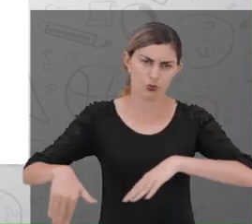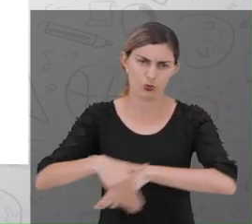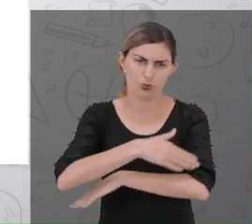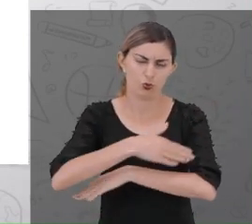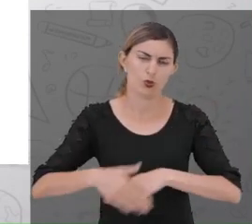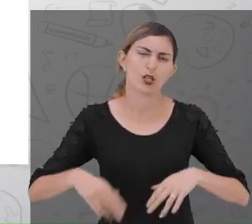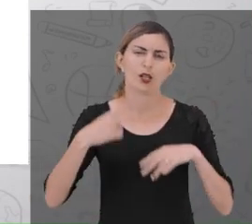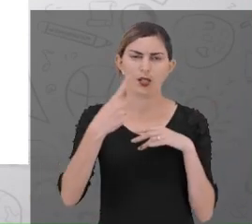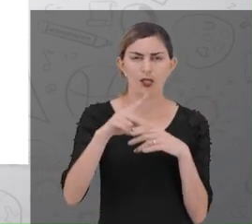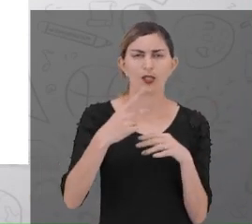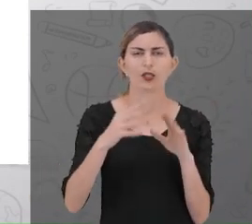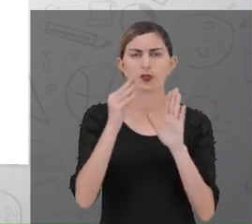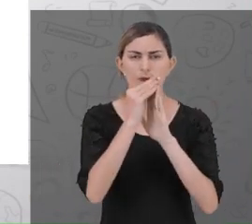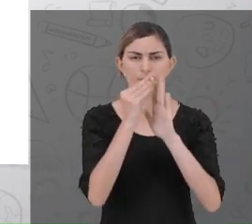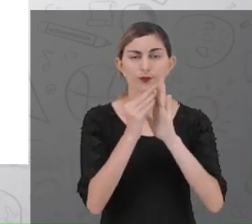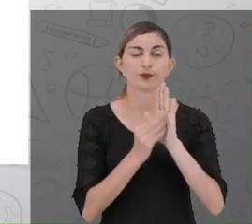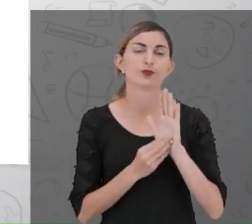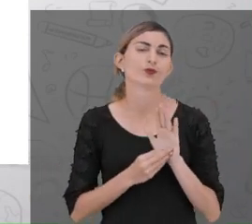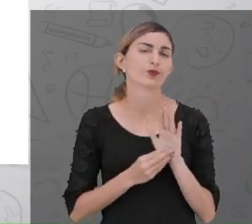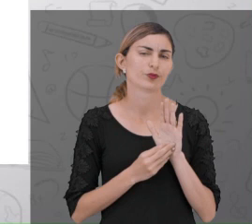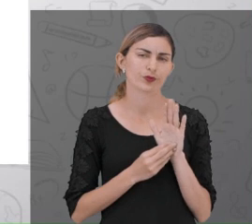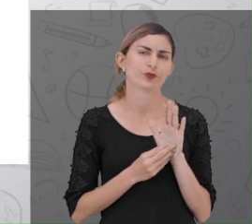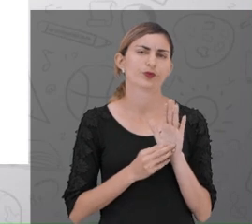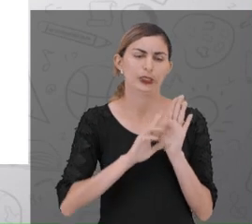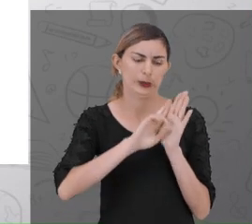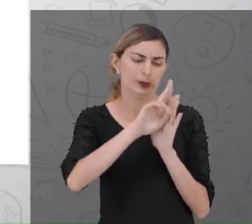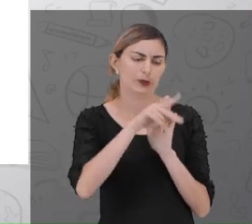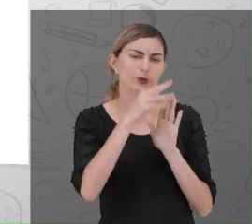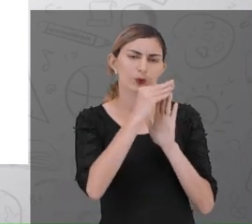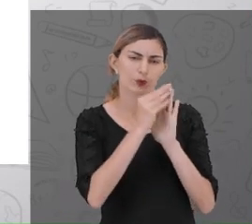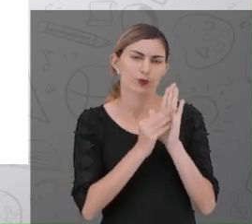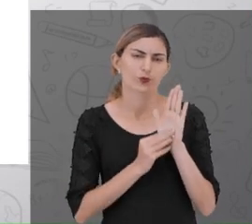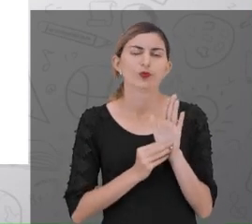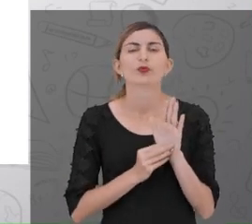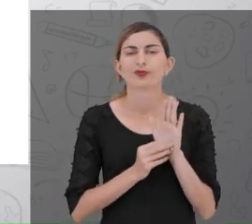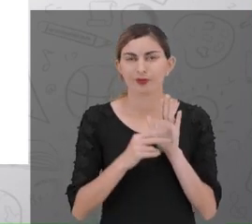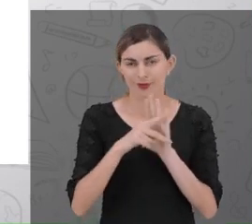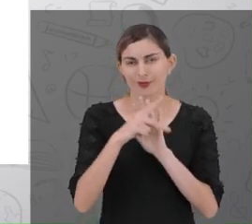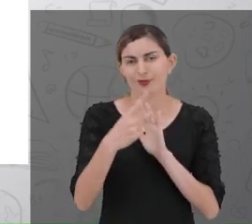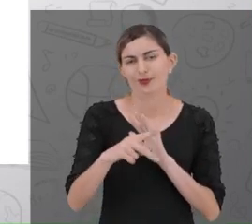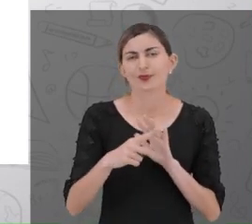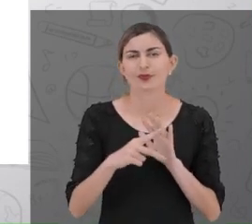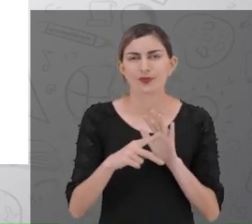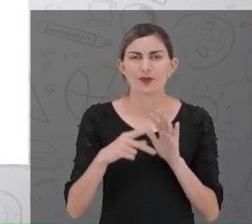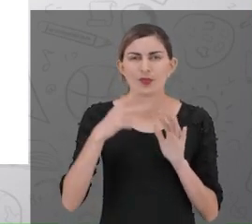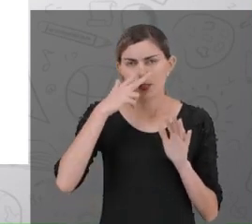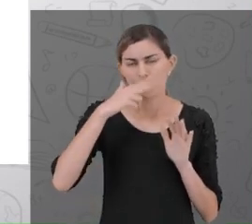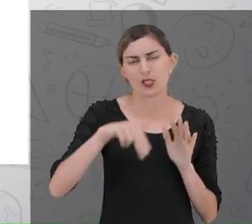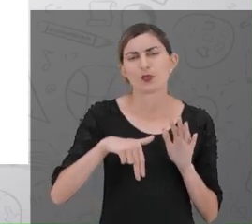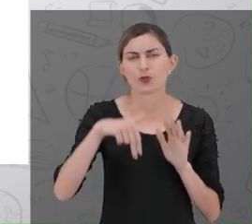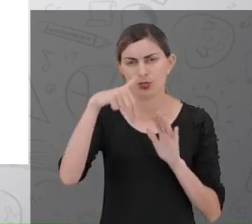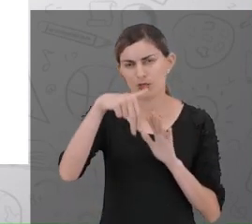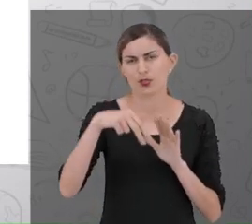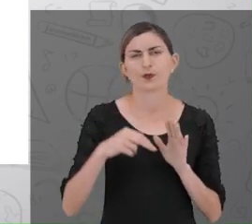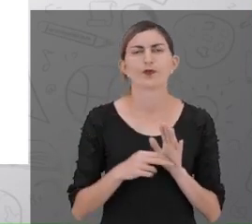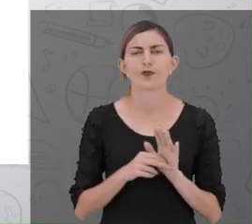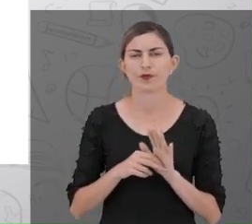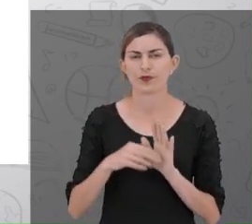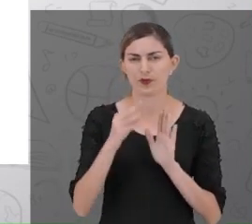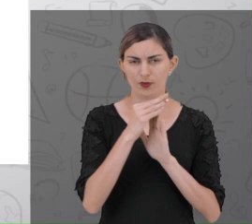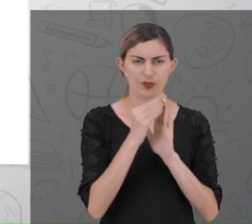do endereço, ele vai comportar não só os atributos que são referentes a ele mesmo, no caso